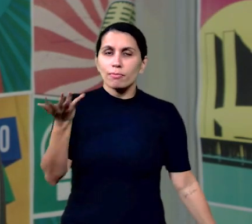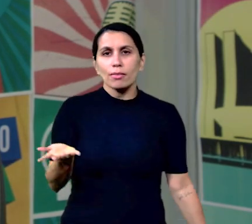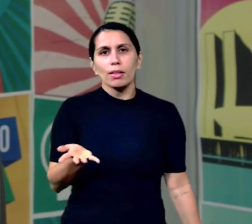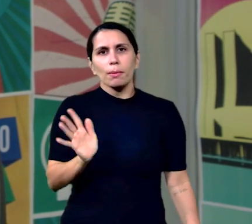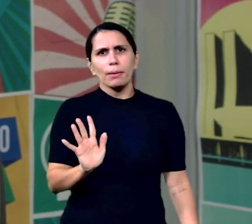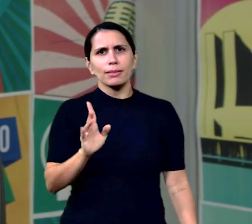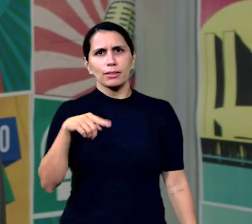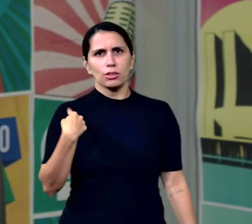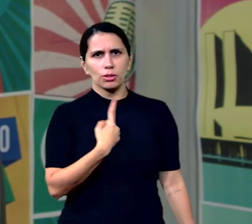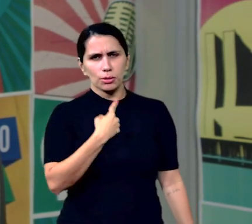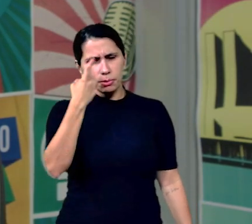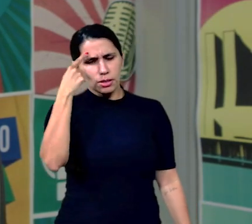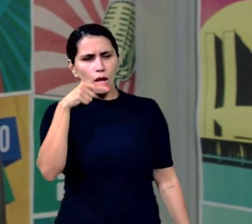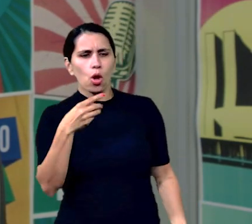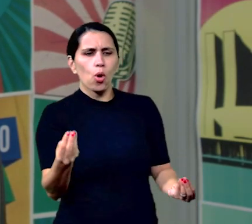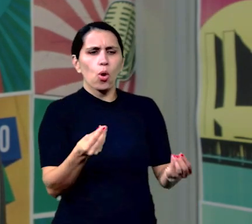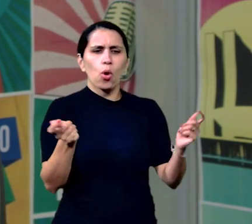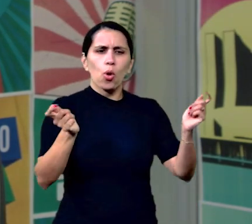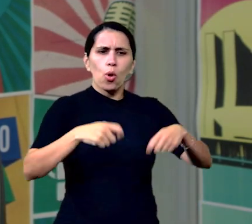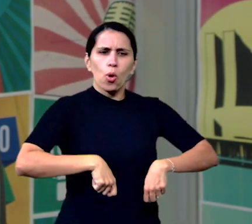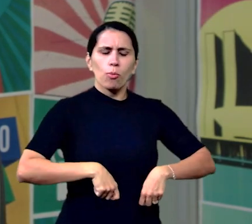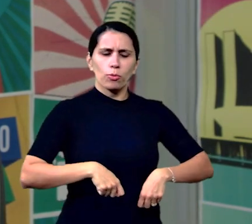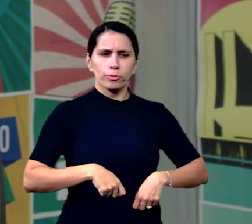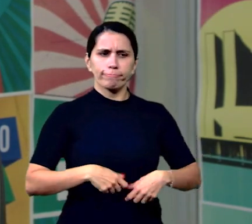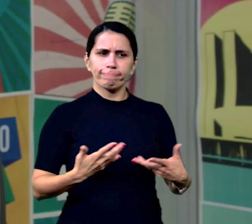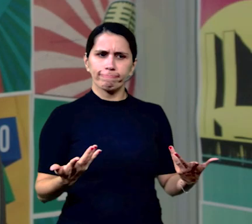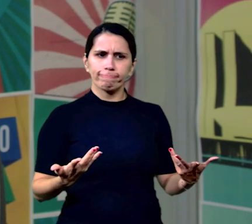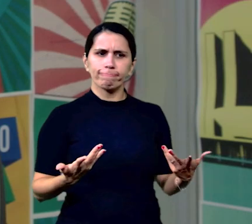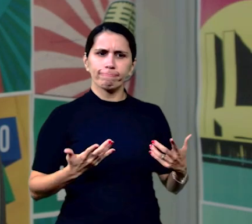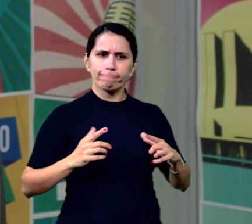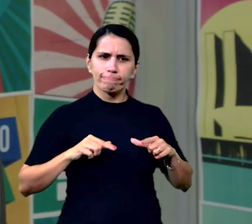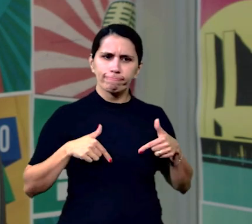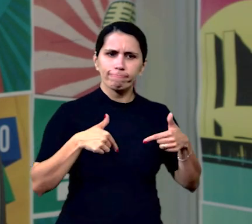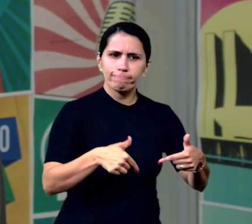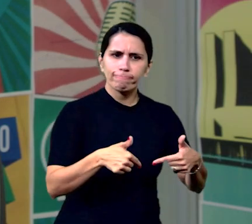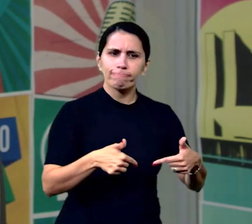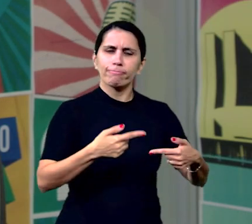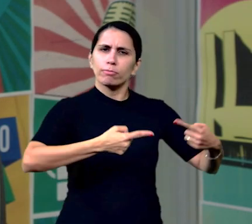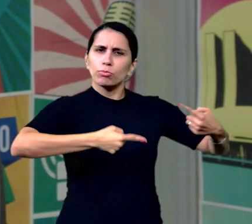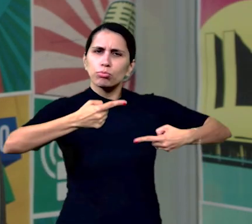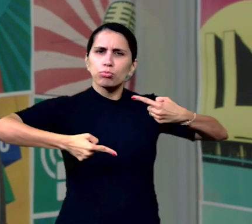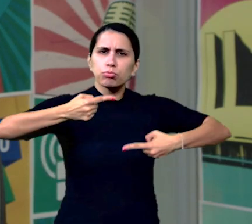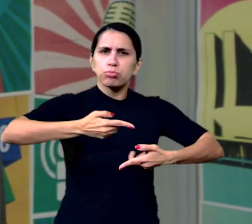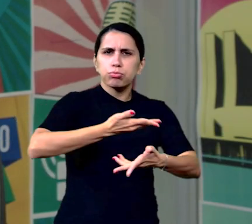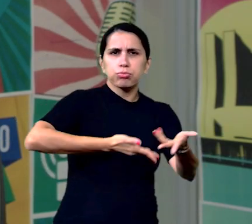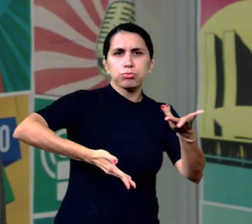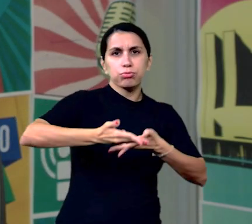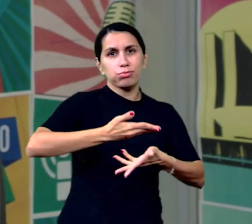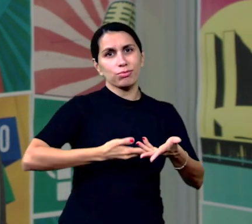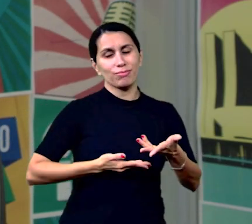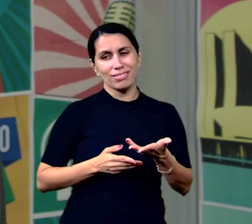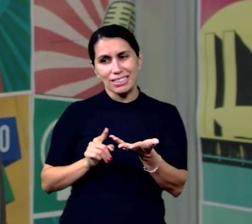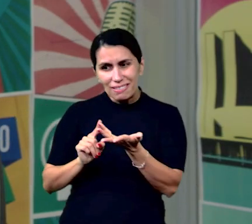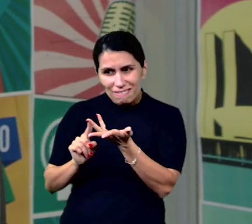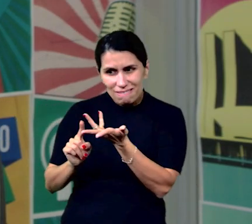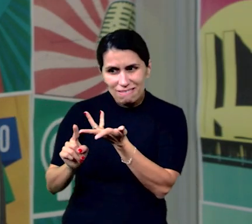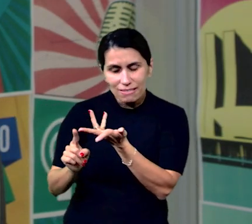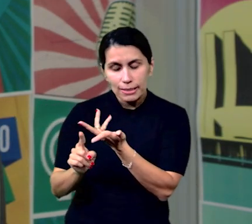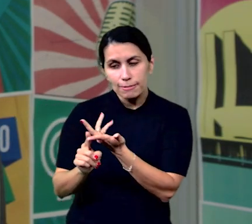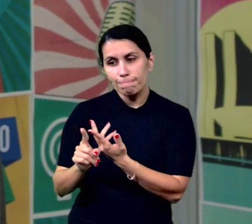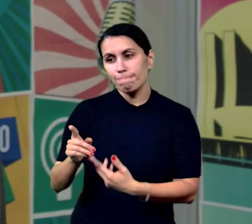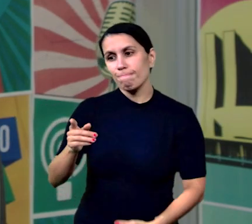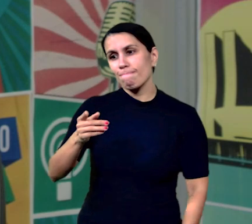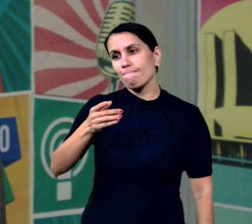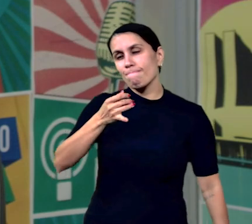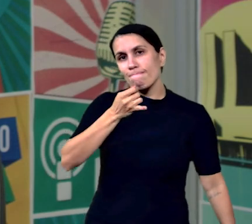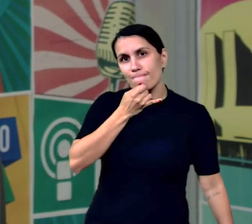pode agir com a questão educacional, com o debate de ideias e aquelas que infelizmente a gente vai precisar